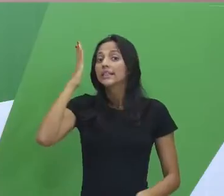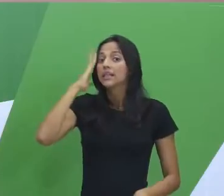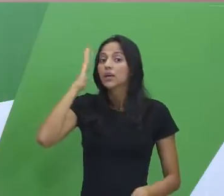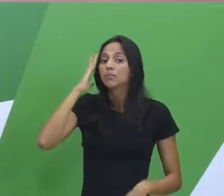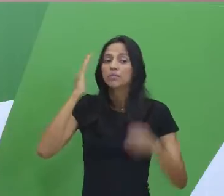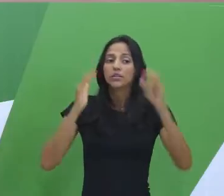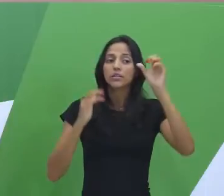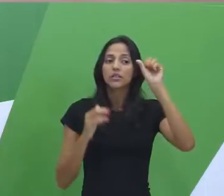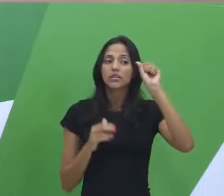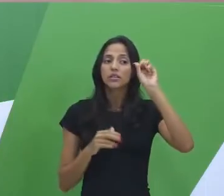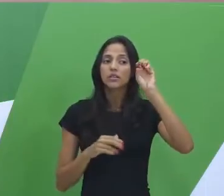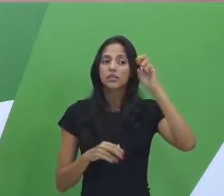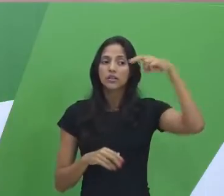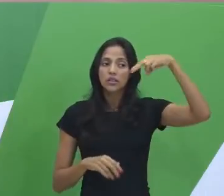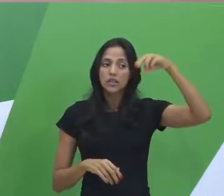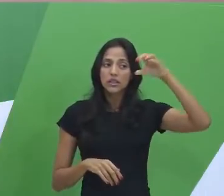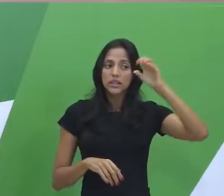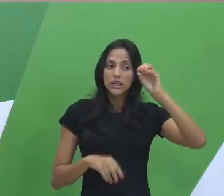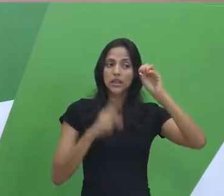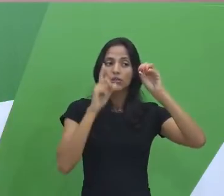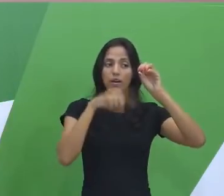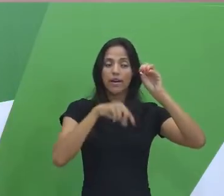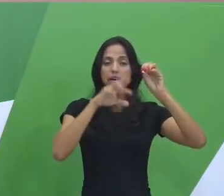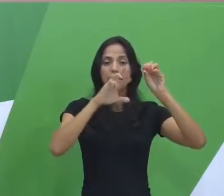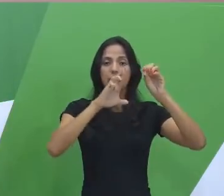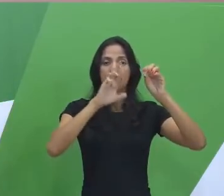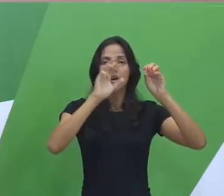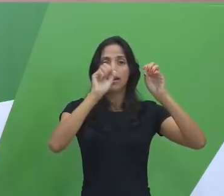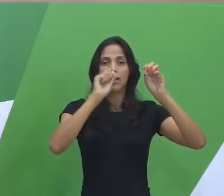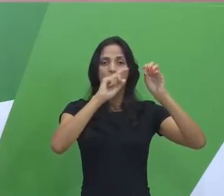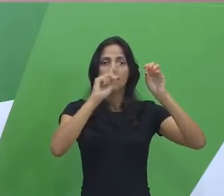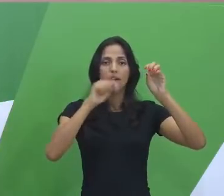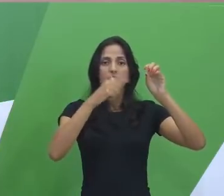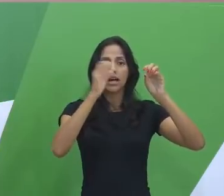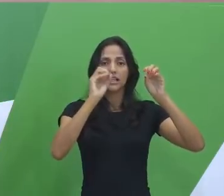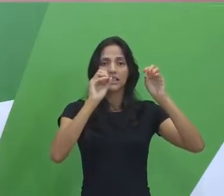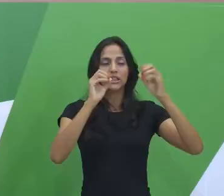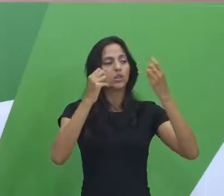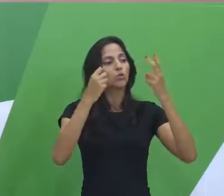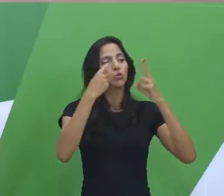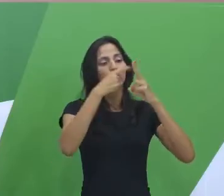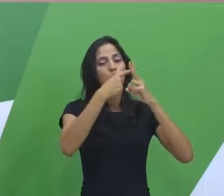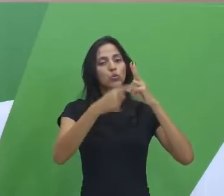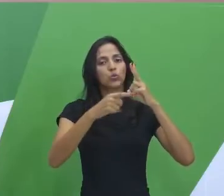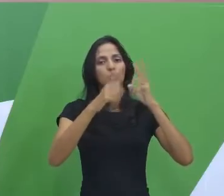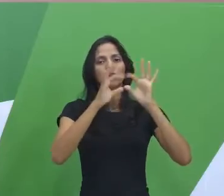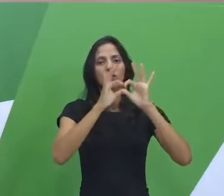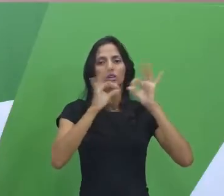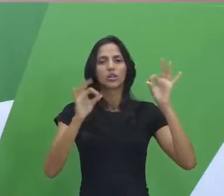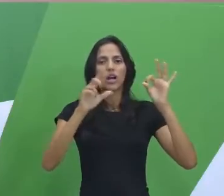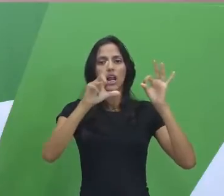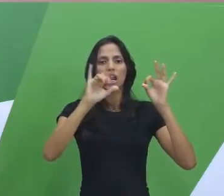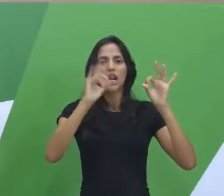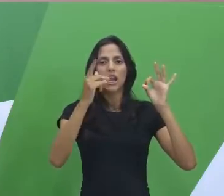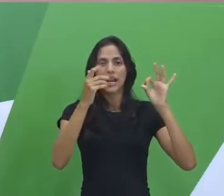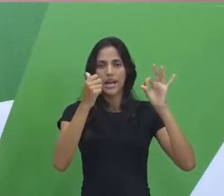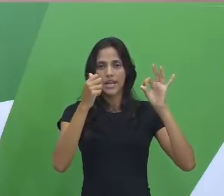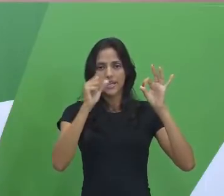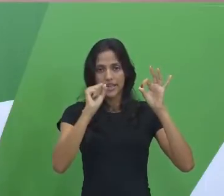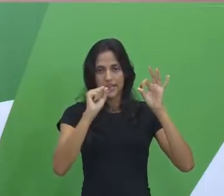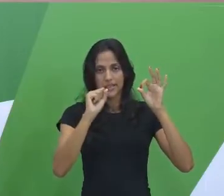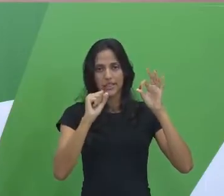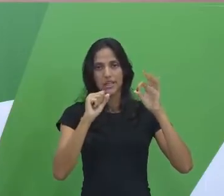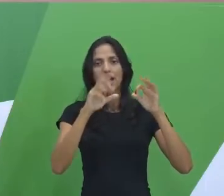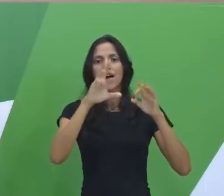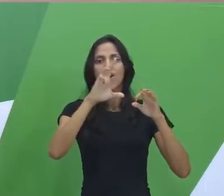seno, ele é uma razão, sim, entre 2 linhas. Só que essas linhas evoluíram de nome. Então nós temos o quê? É